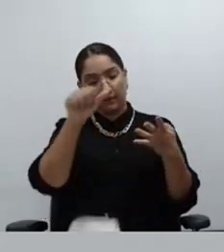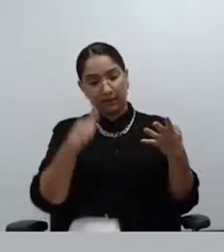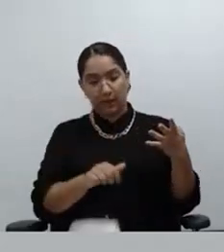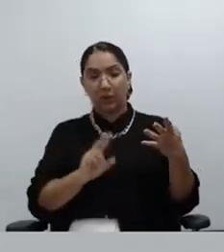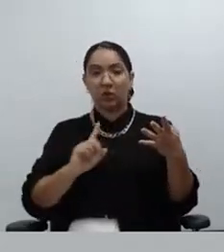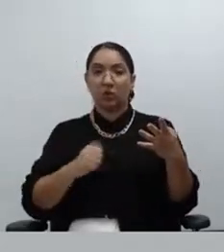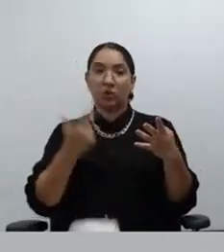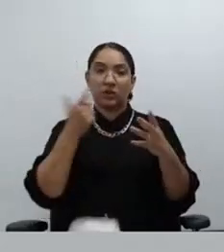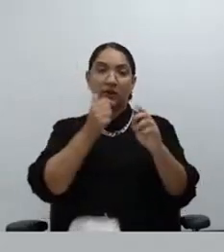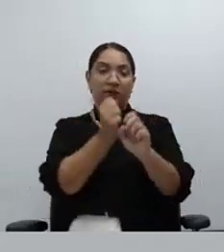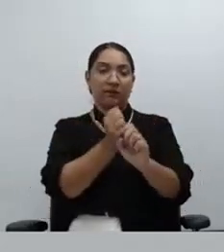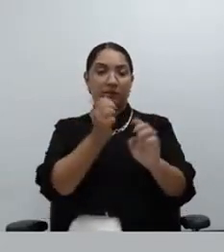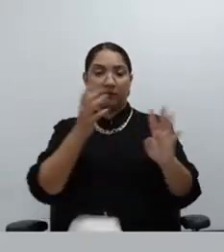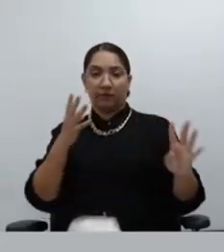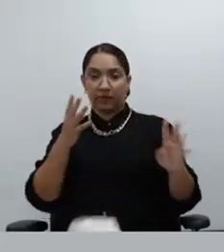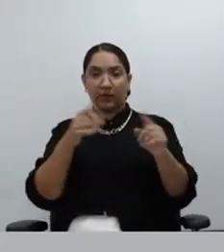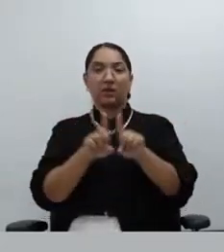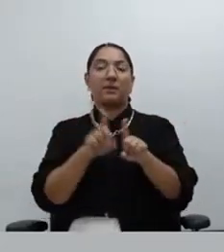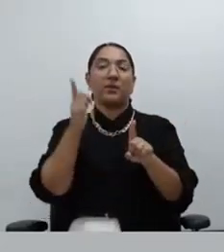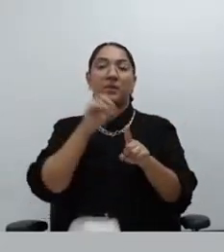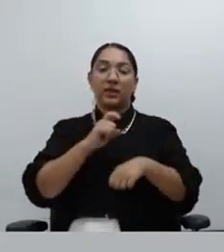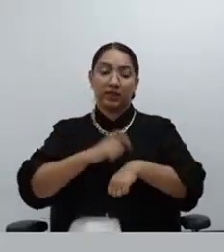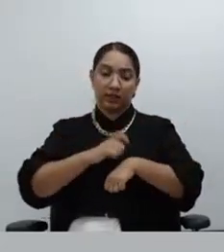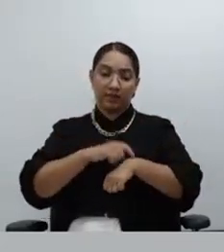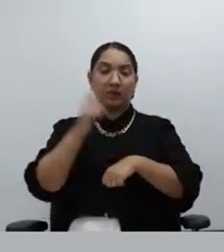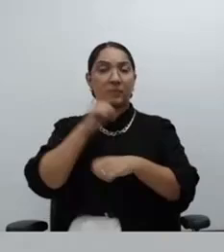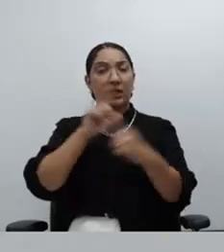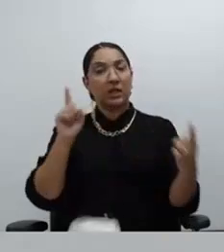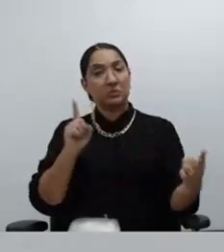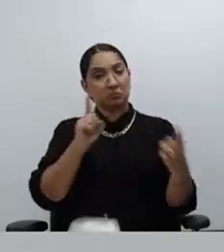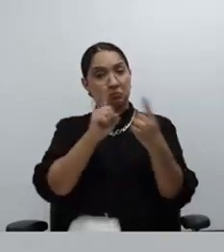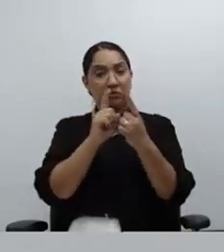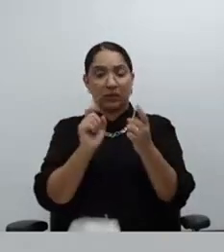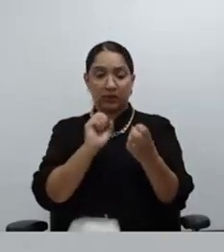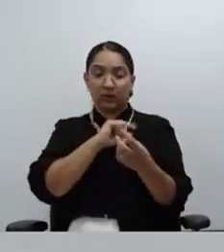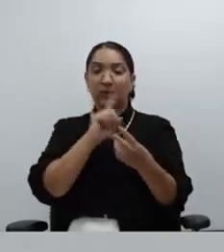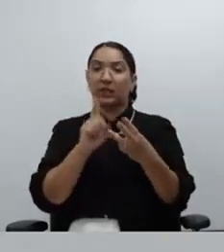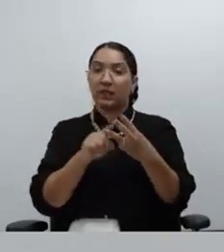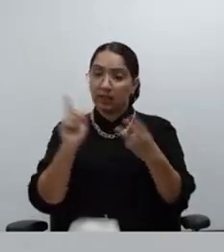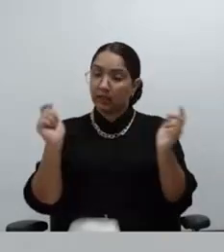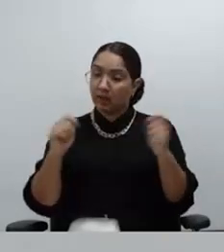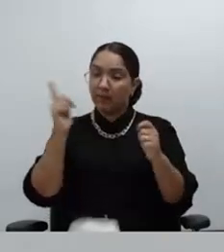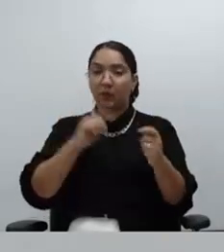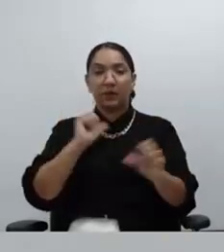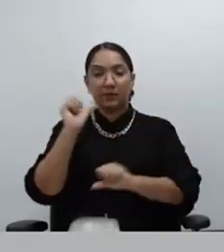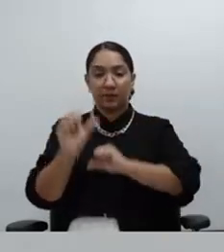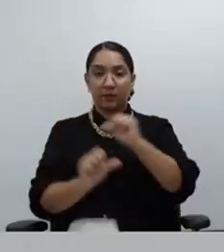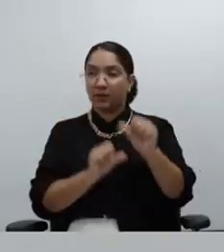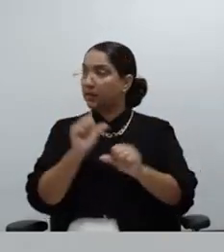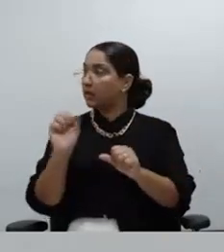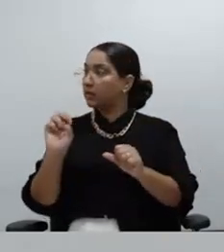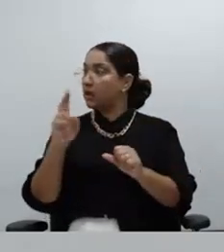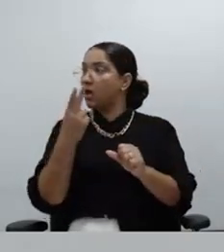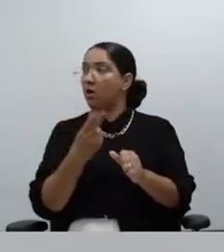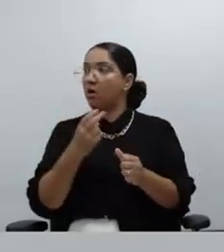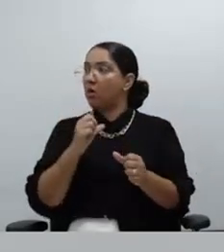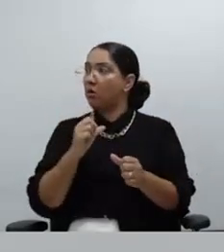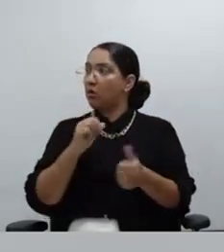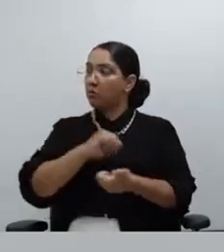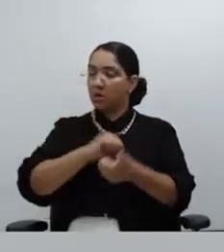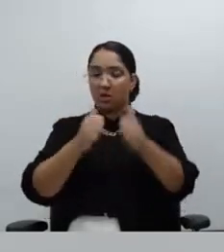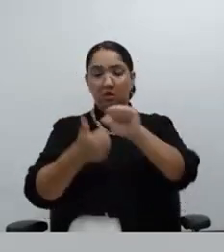nossas filas, o tempo de atendimento aos nossos usuários, se há possibilidade de algum remanejamento e melhoria para que essas filas